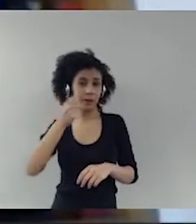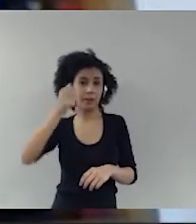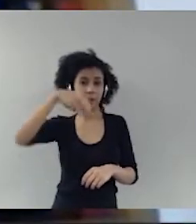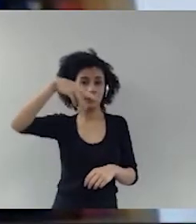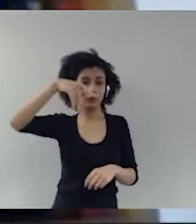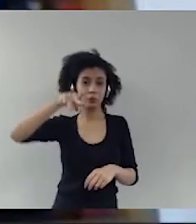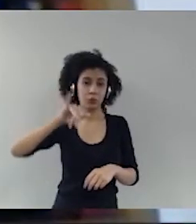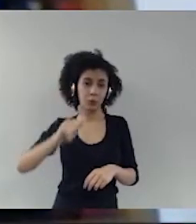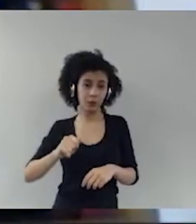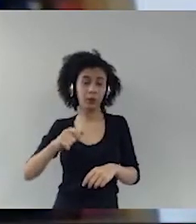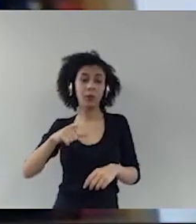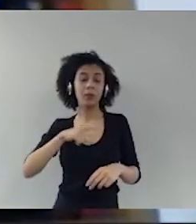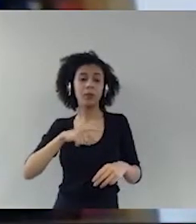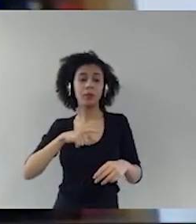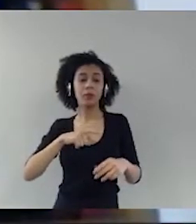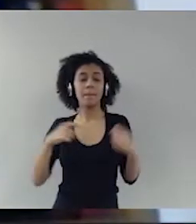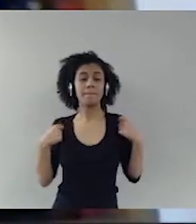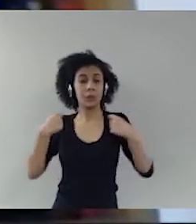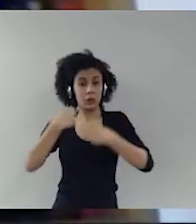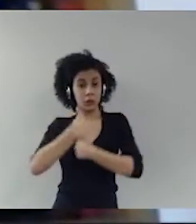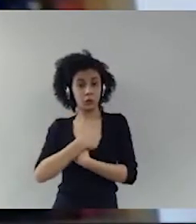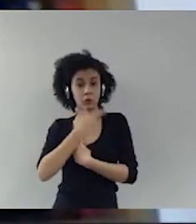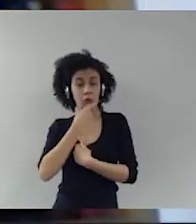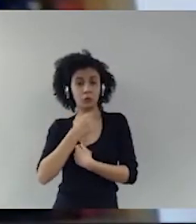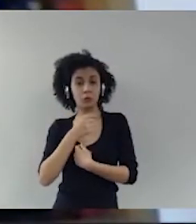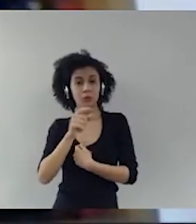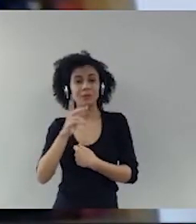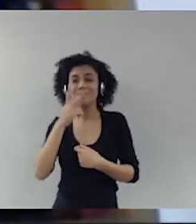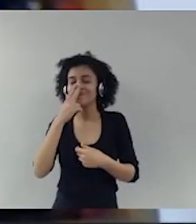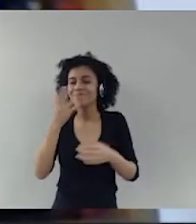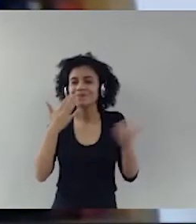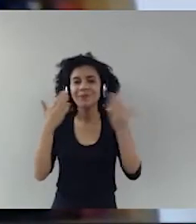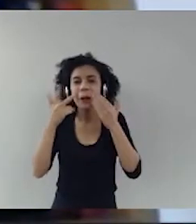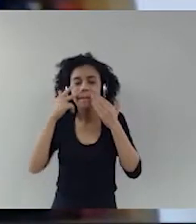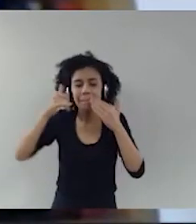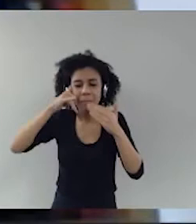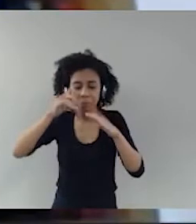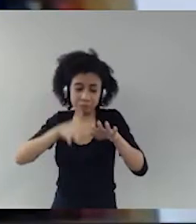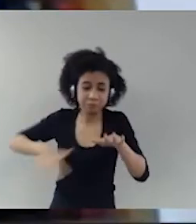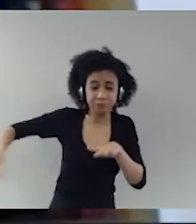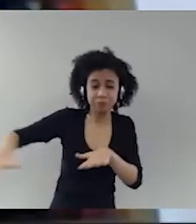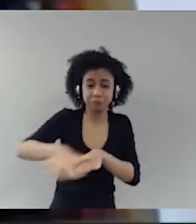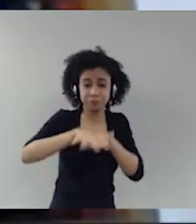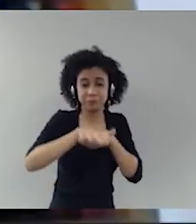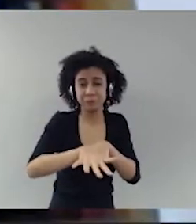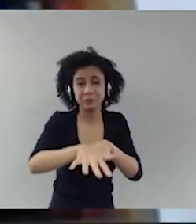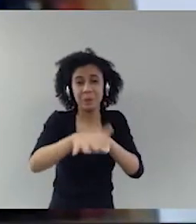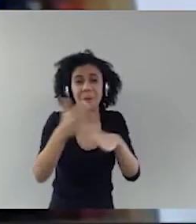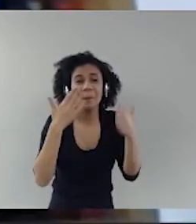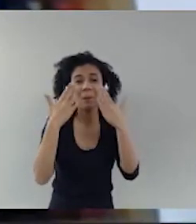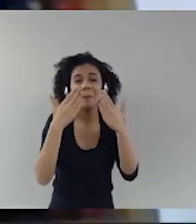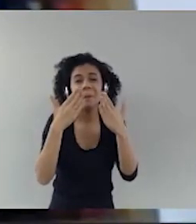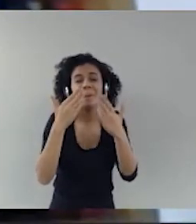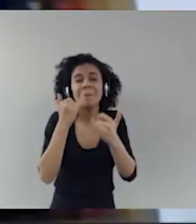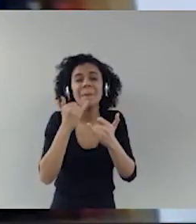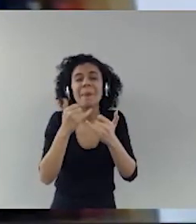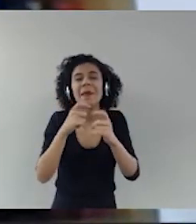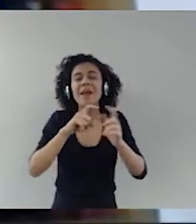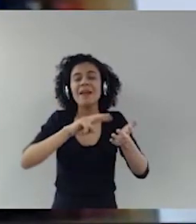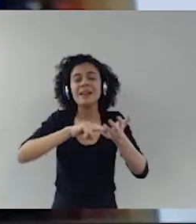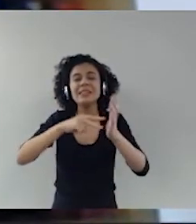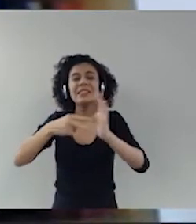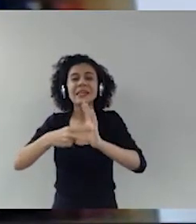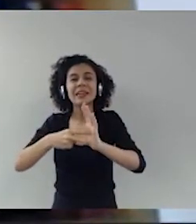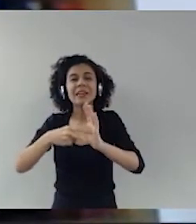nós temos aí um ministro que está, como disse, passando uma boiada e retirando e